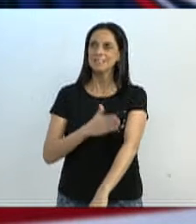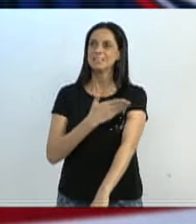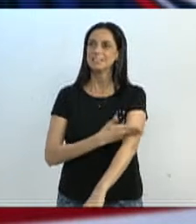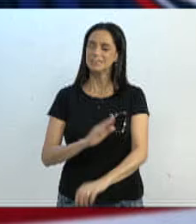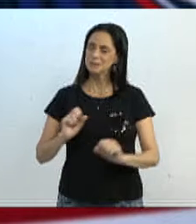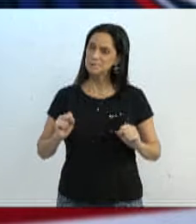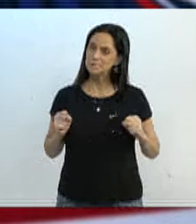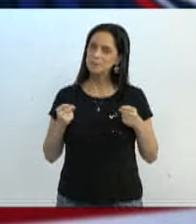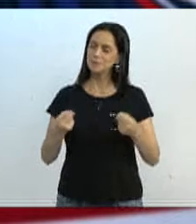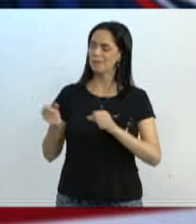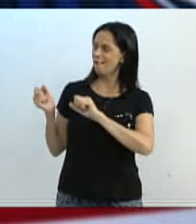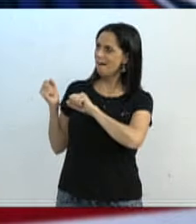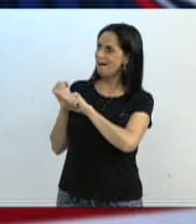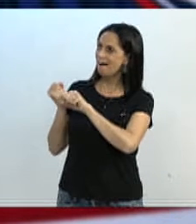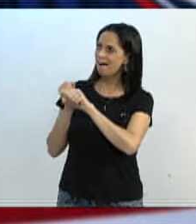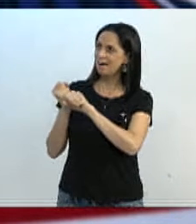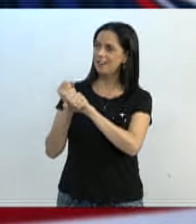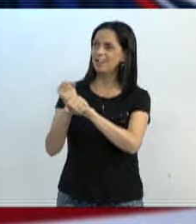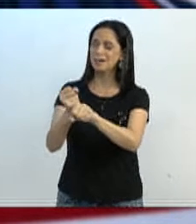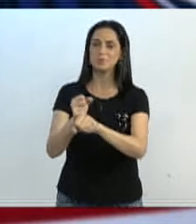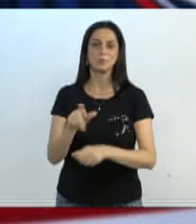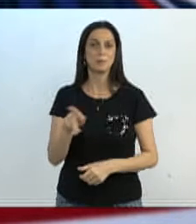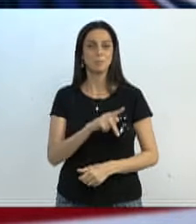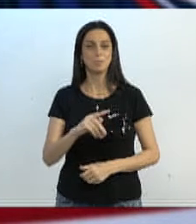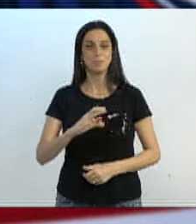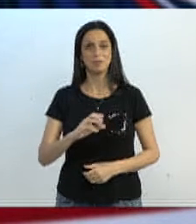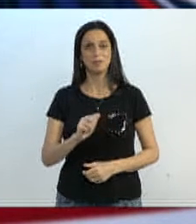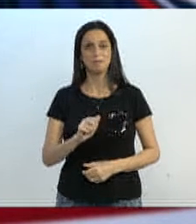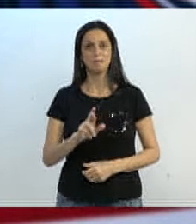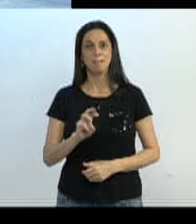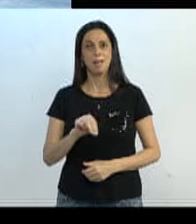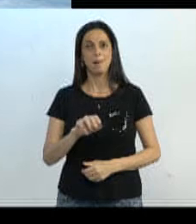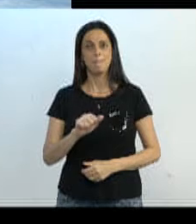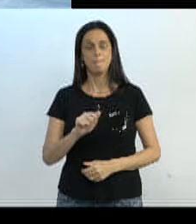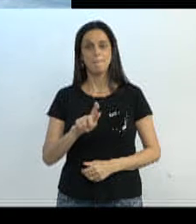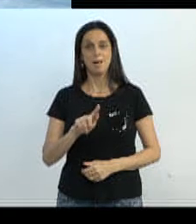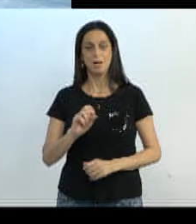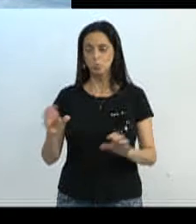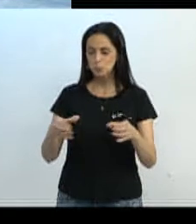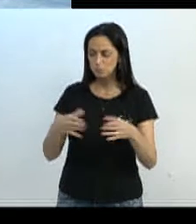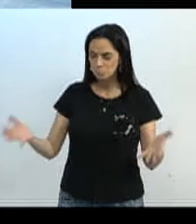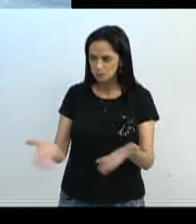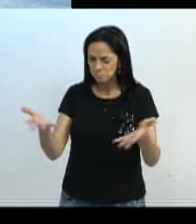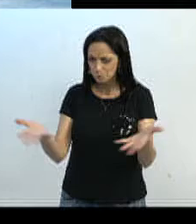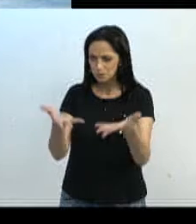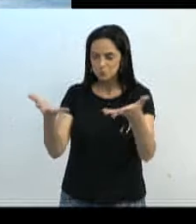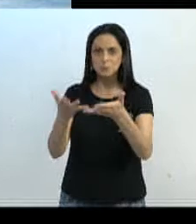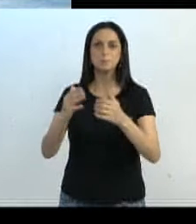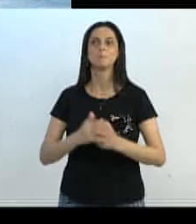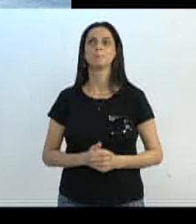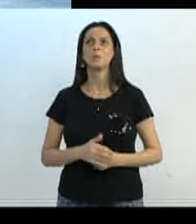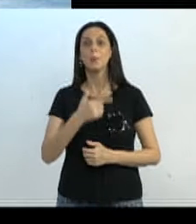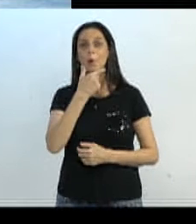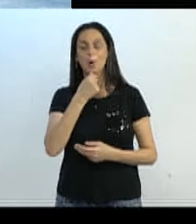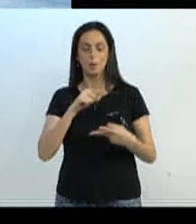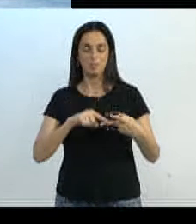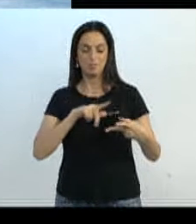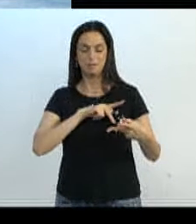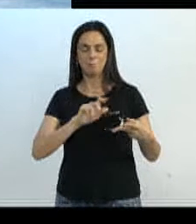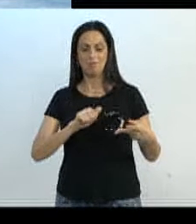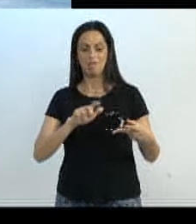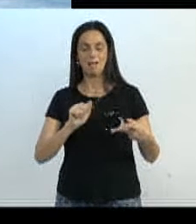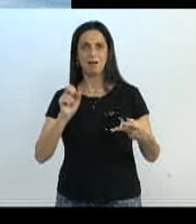aí de trabalho do nosso grande professor Camargo e toda a diretoria, o presidente Alan e a